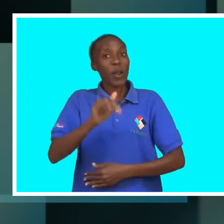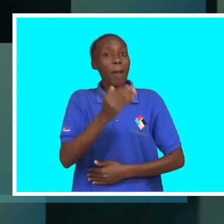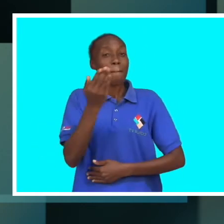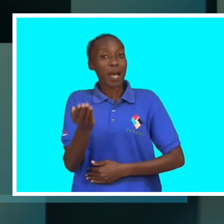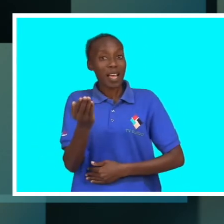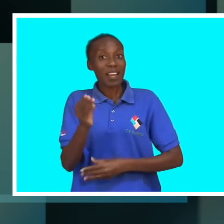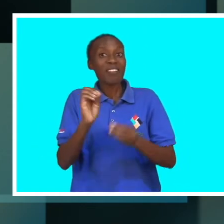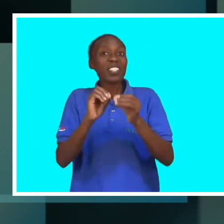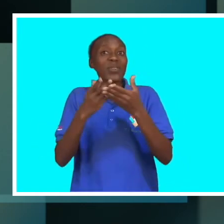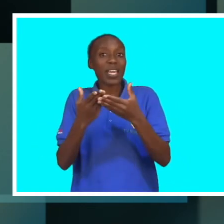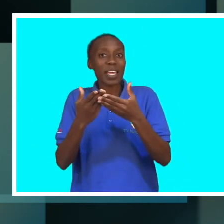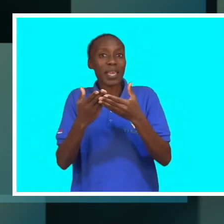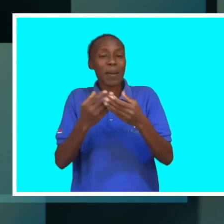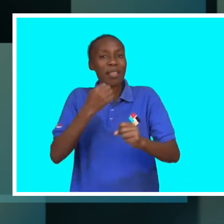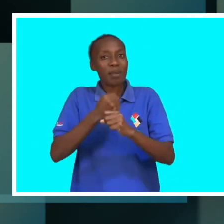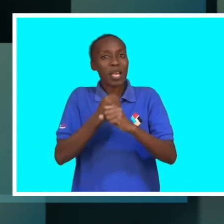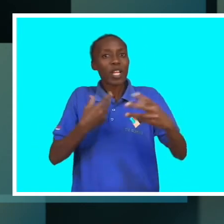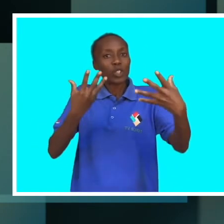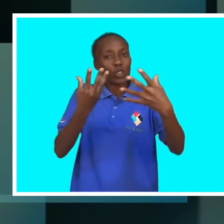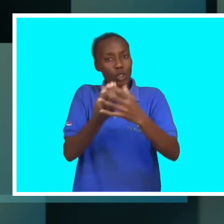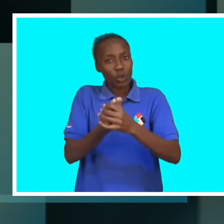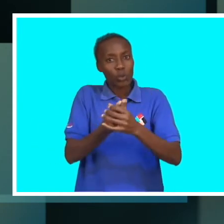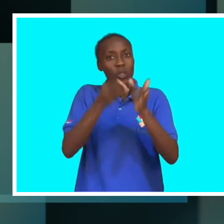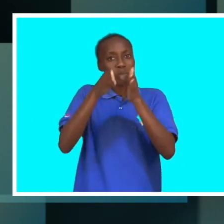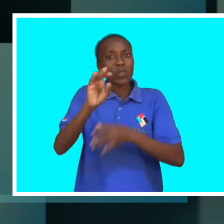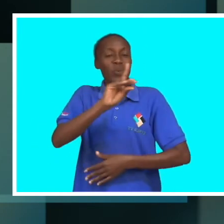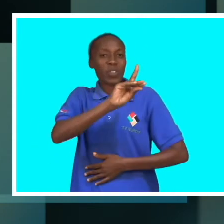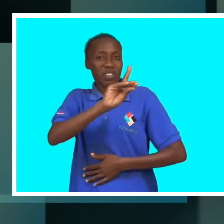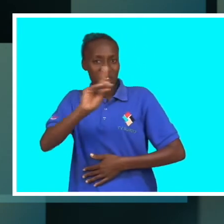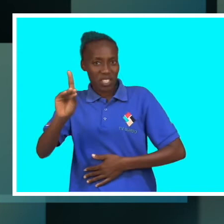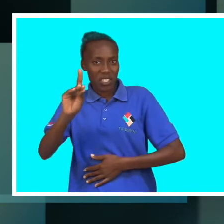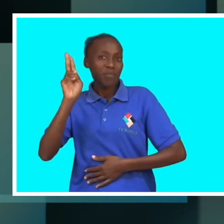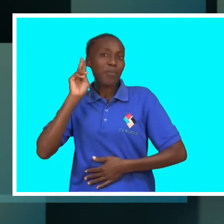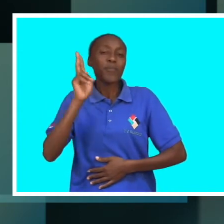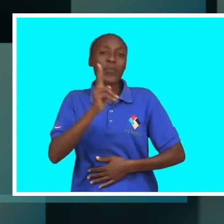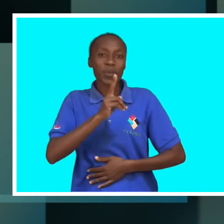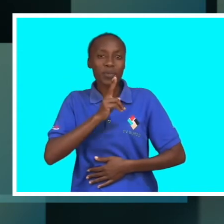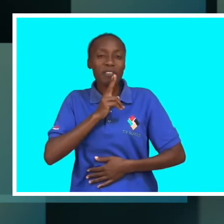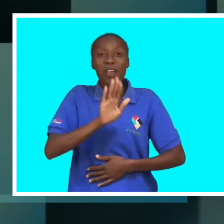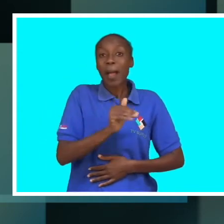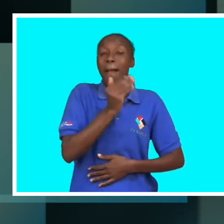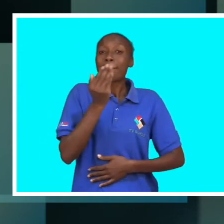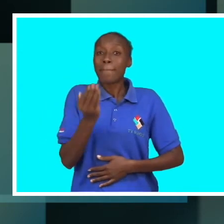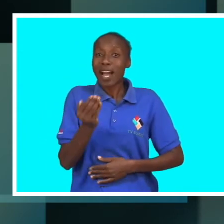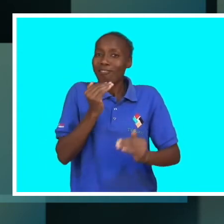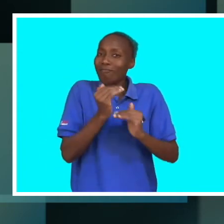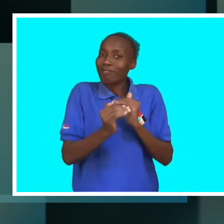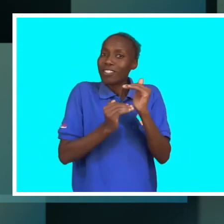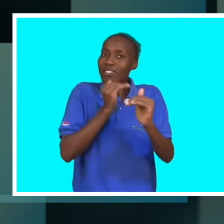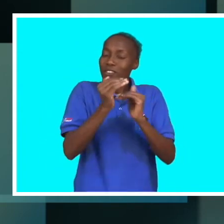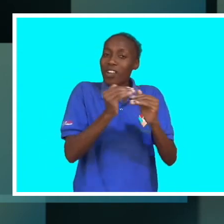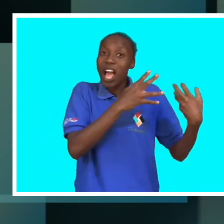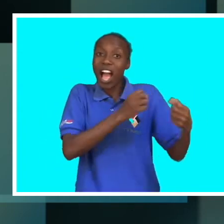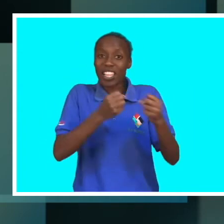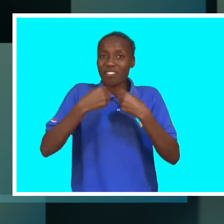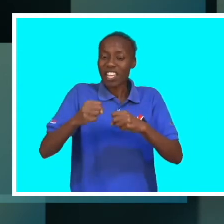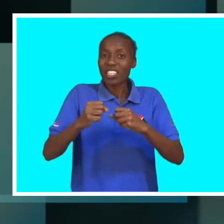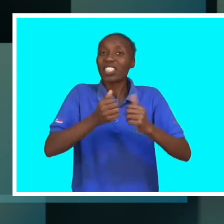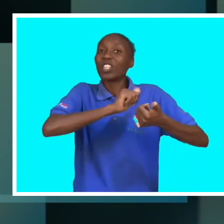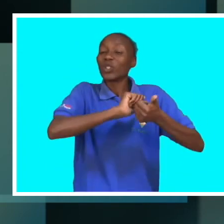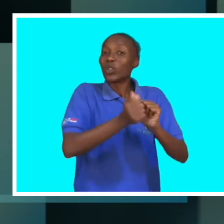para lidar com as pessoas com deficiência auditiva, para desenvolverem